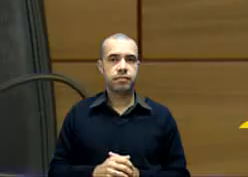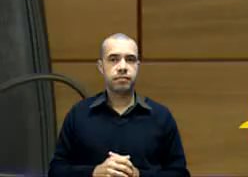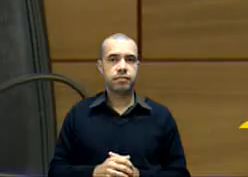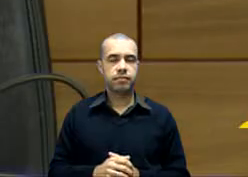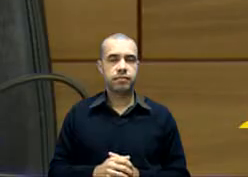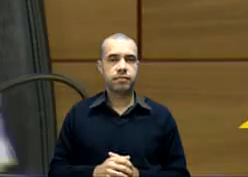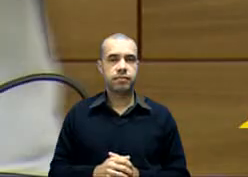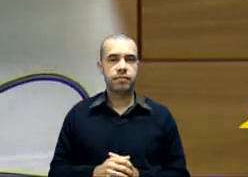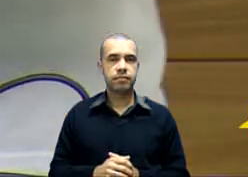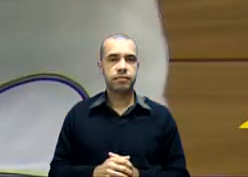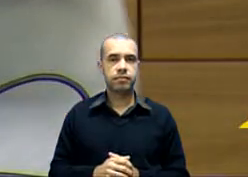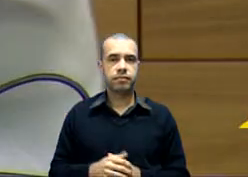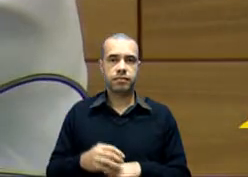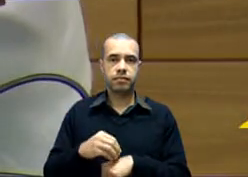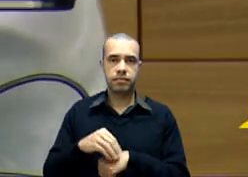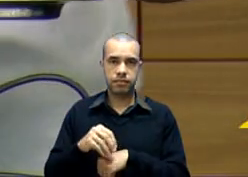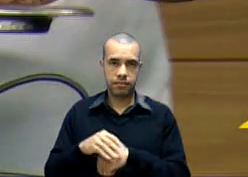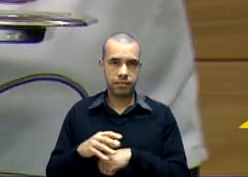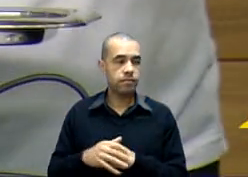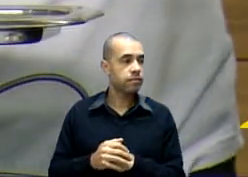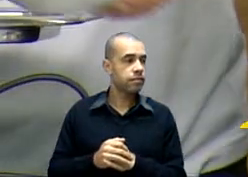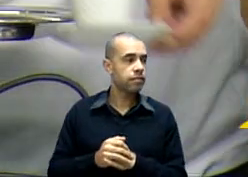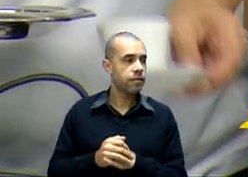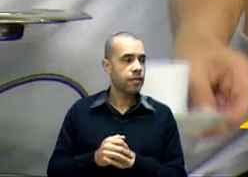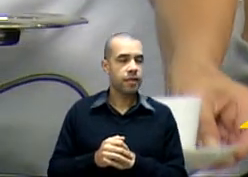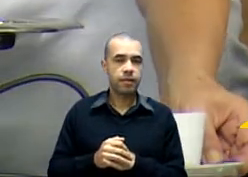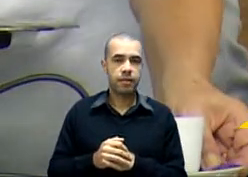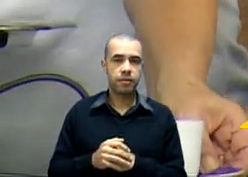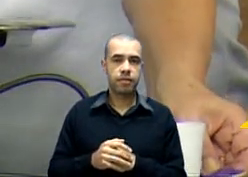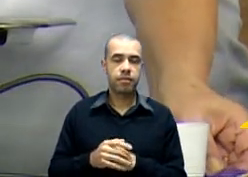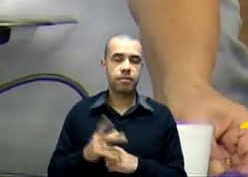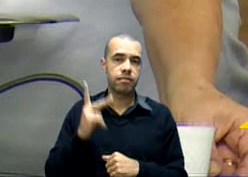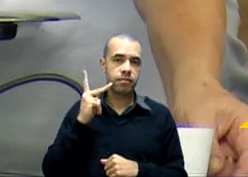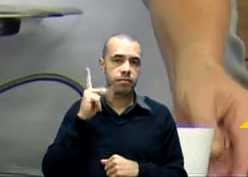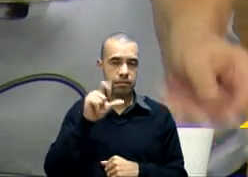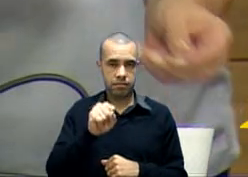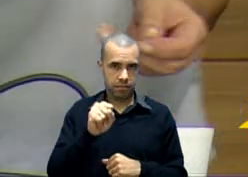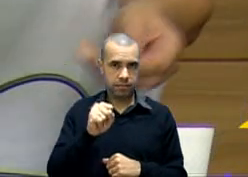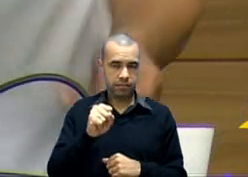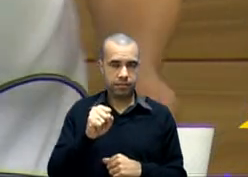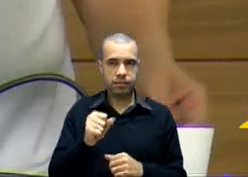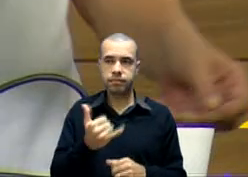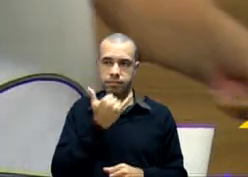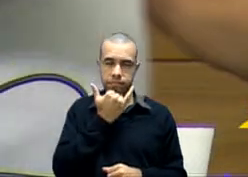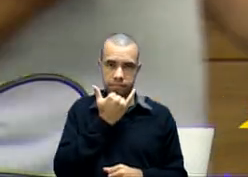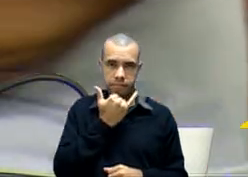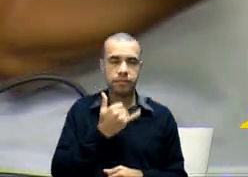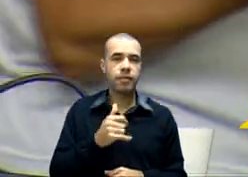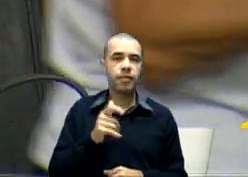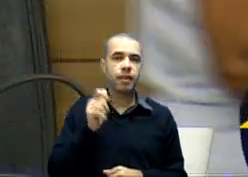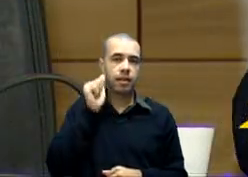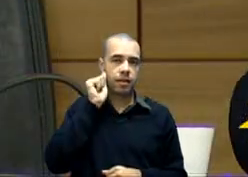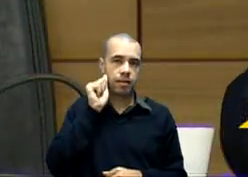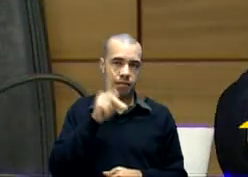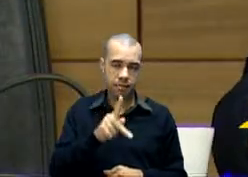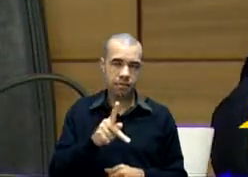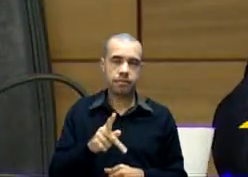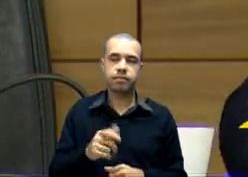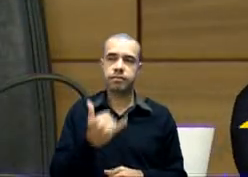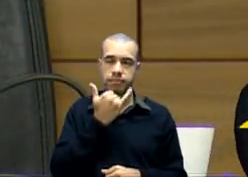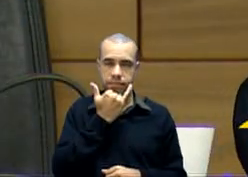As indicações. Pastor Luiz Santos pede dispensa. Pastor Apolo também pede dispensa.